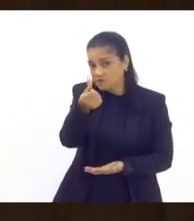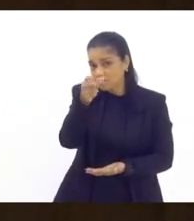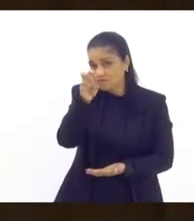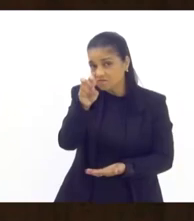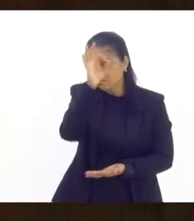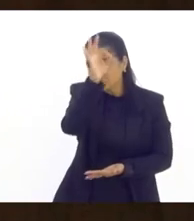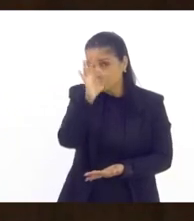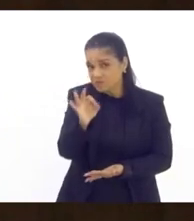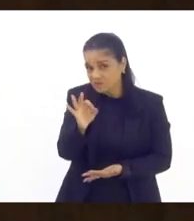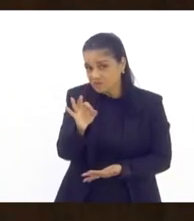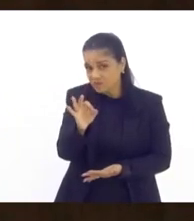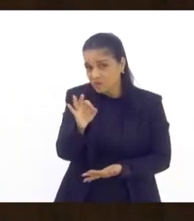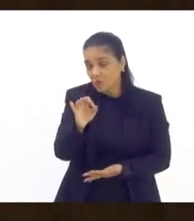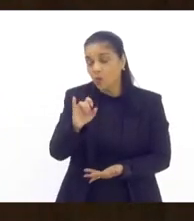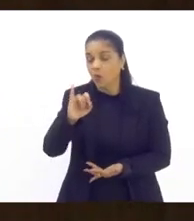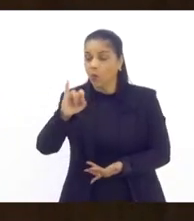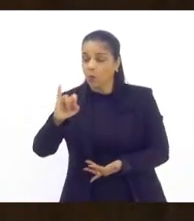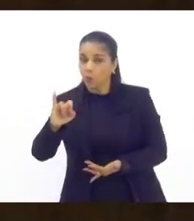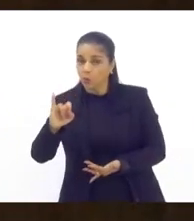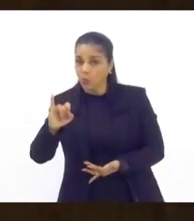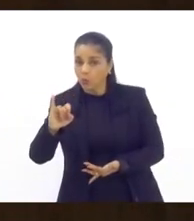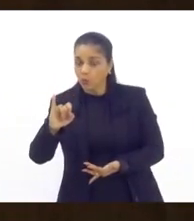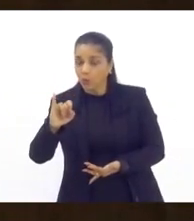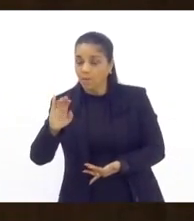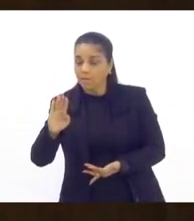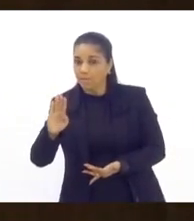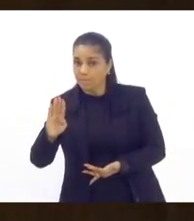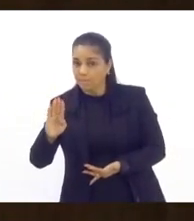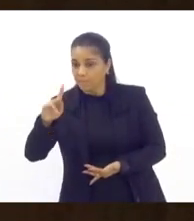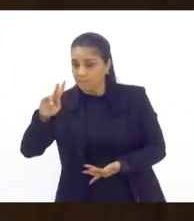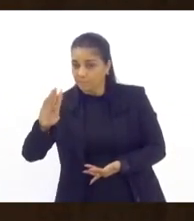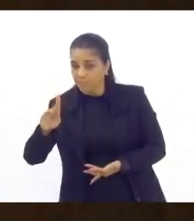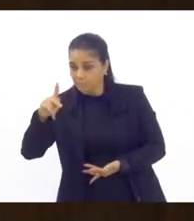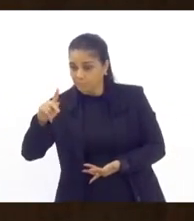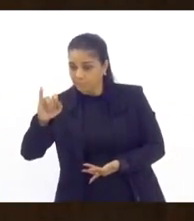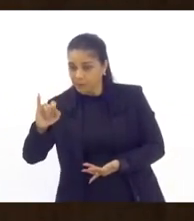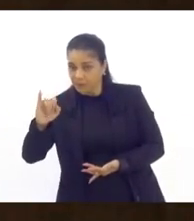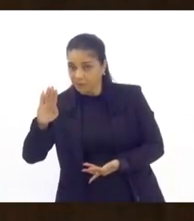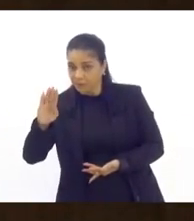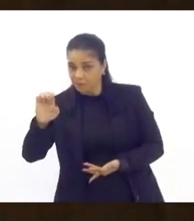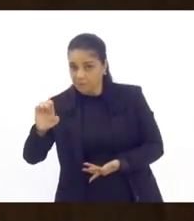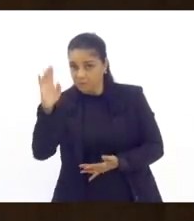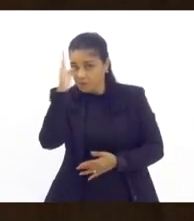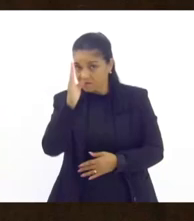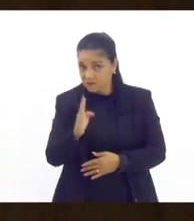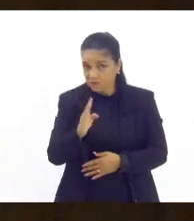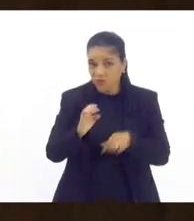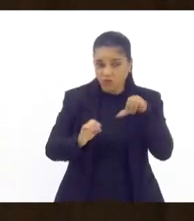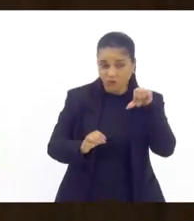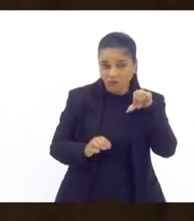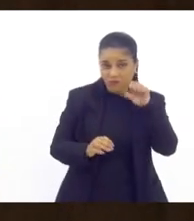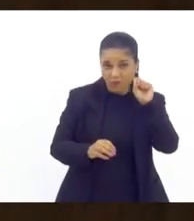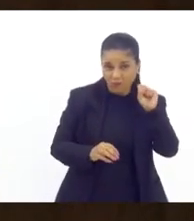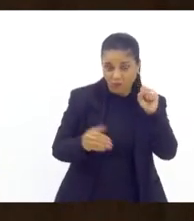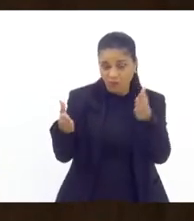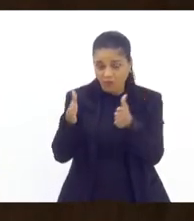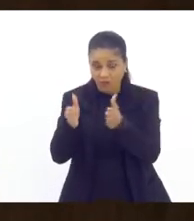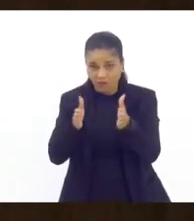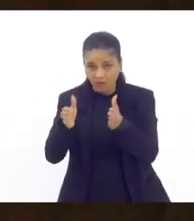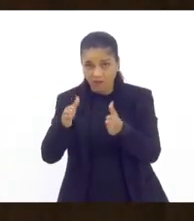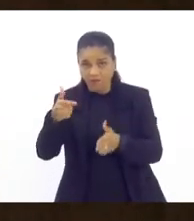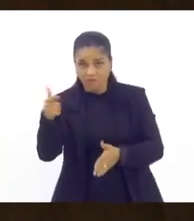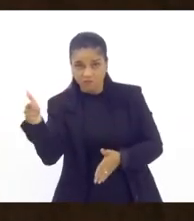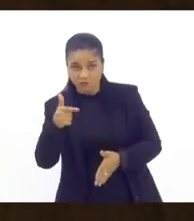8,65%. O PIB brasileiro, entre 98 e 2022,